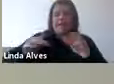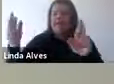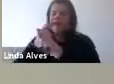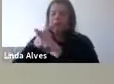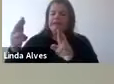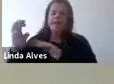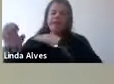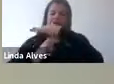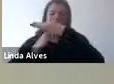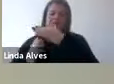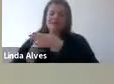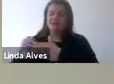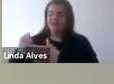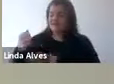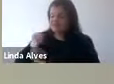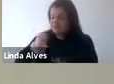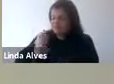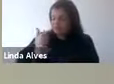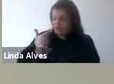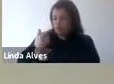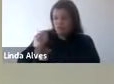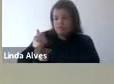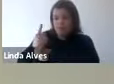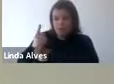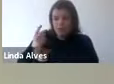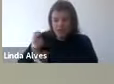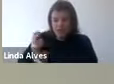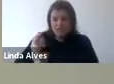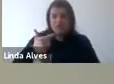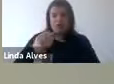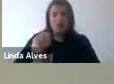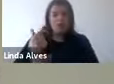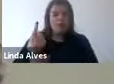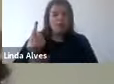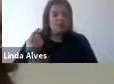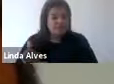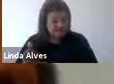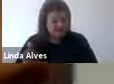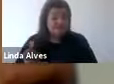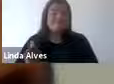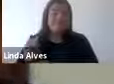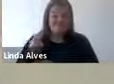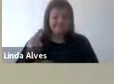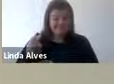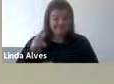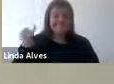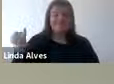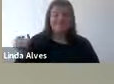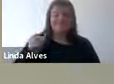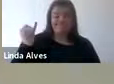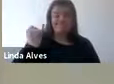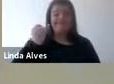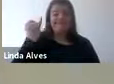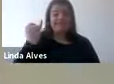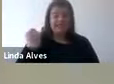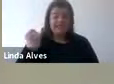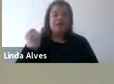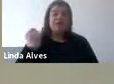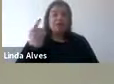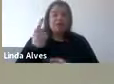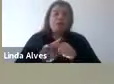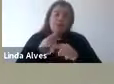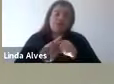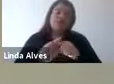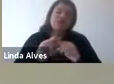recessões 2015 e 2016 são fatores que eu avalio, né, que respondem por esta queda